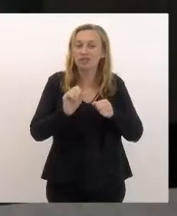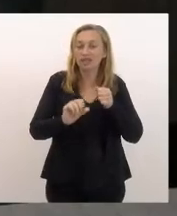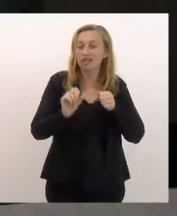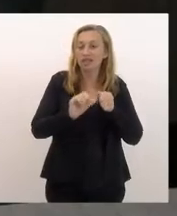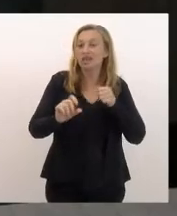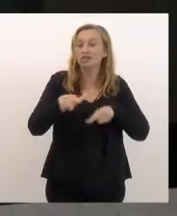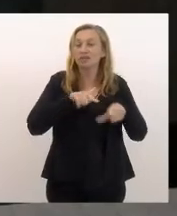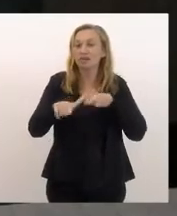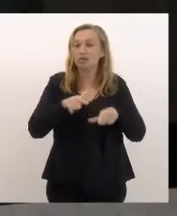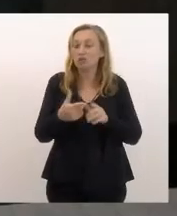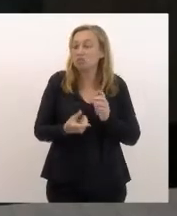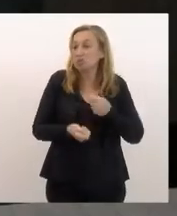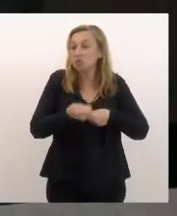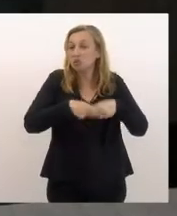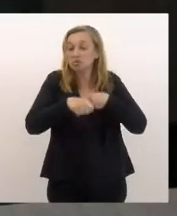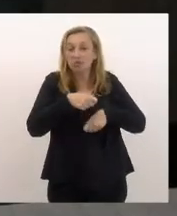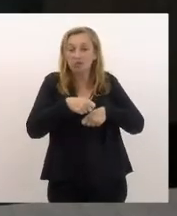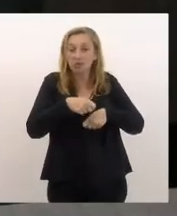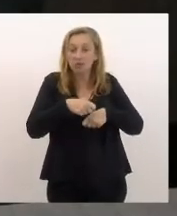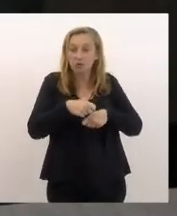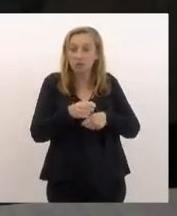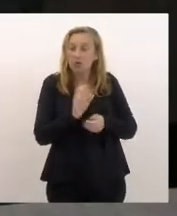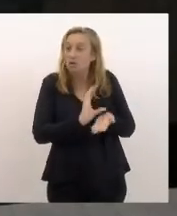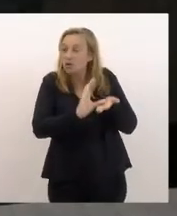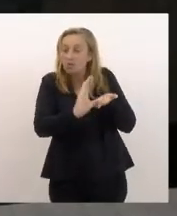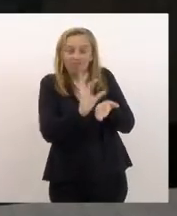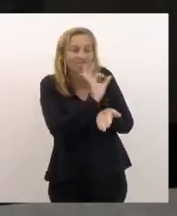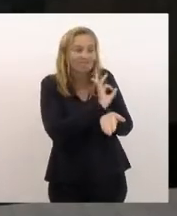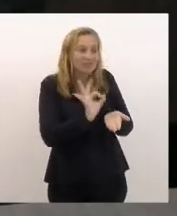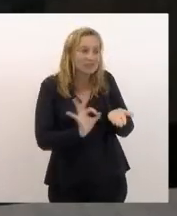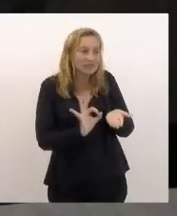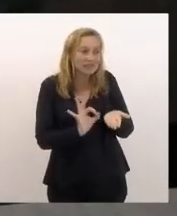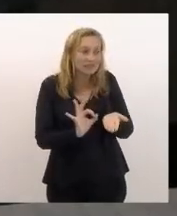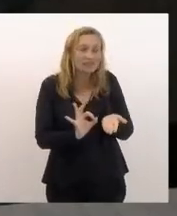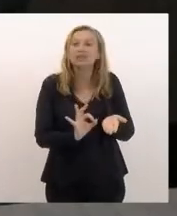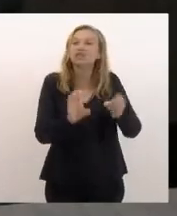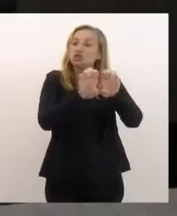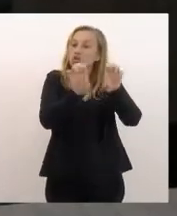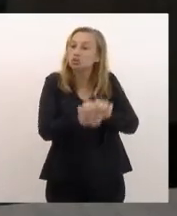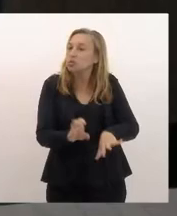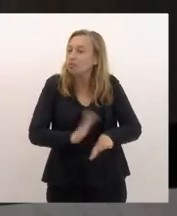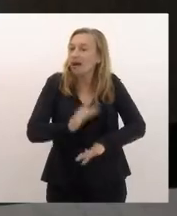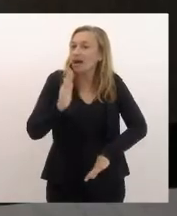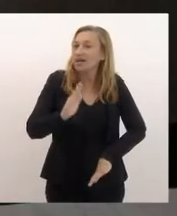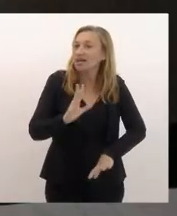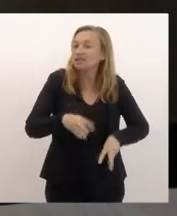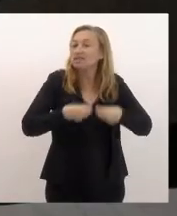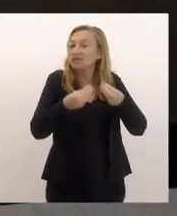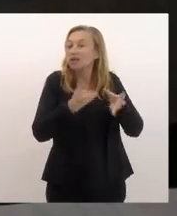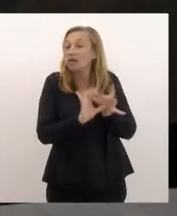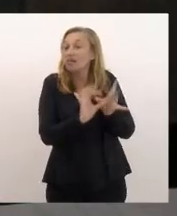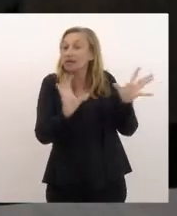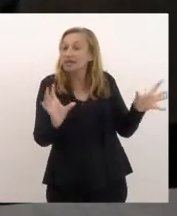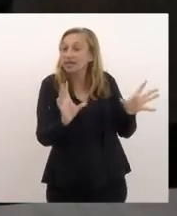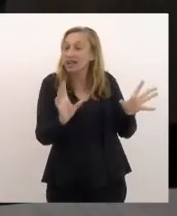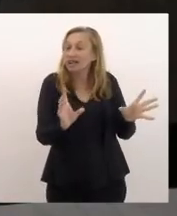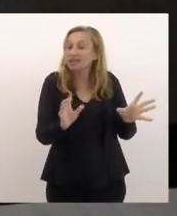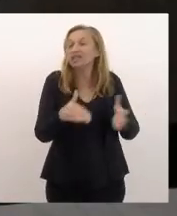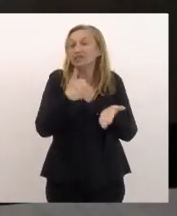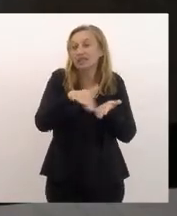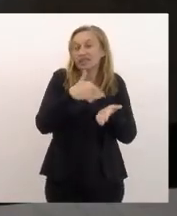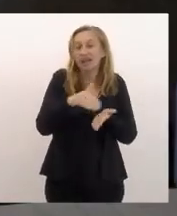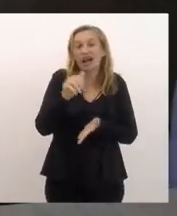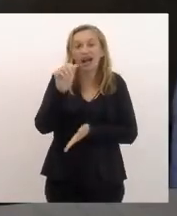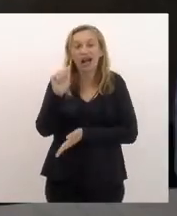não economizou com recursos, que não economizou com estrutura e, mais do que isso, deu autonomia através do secretário